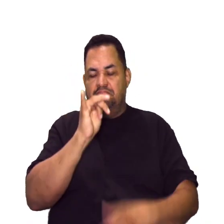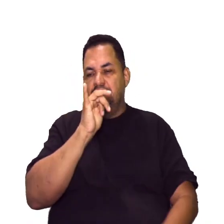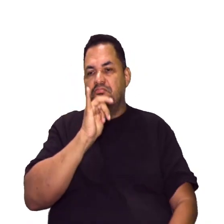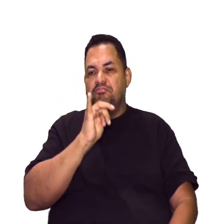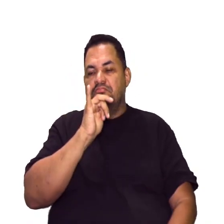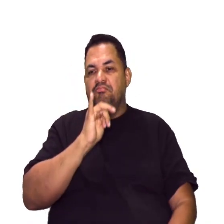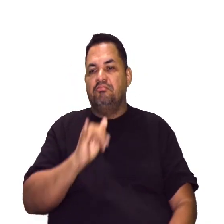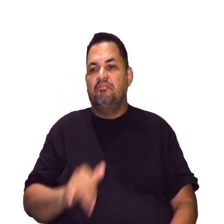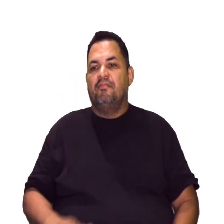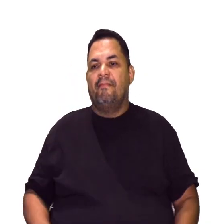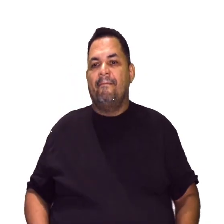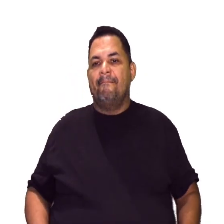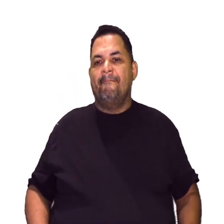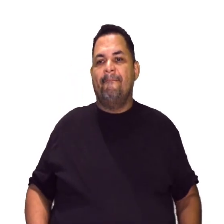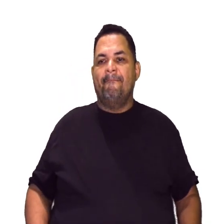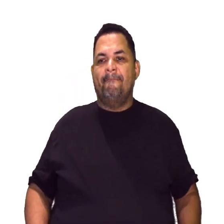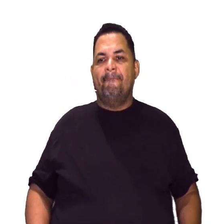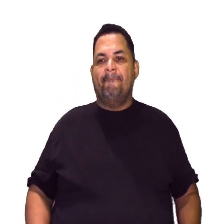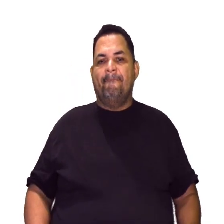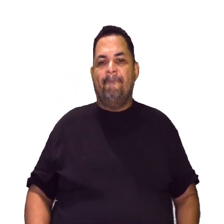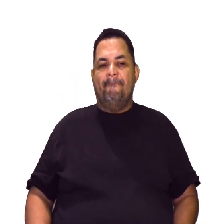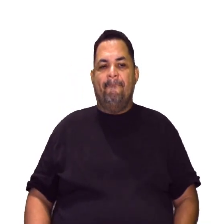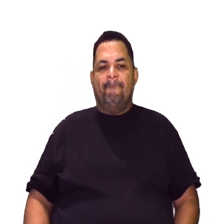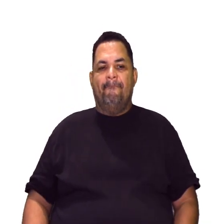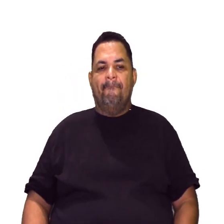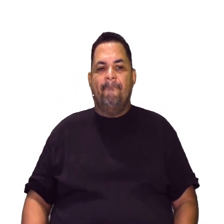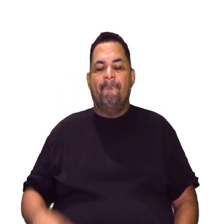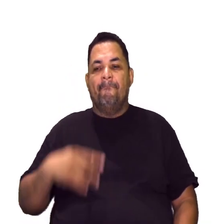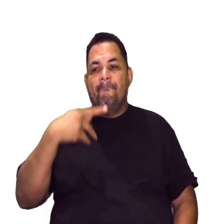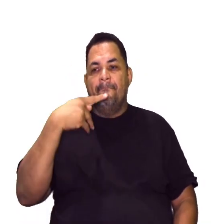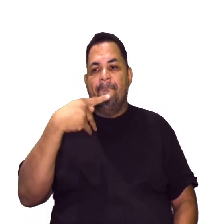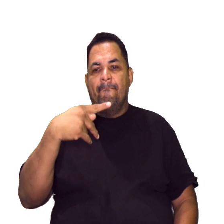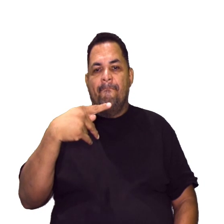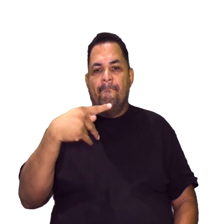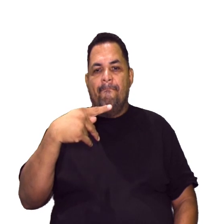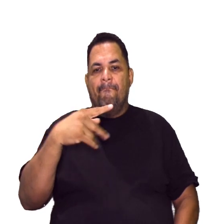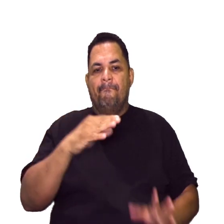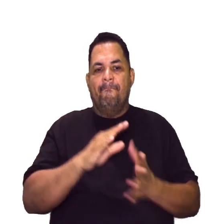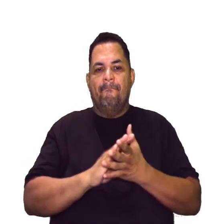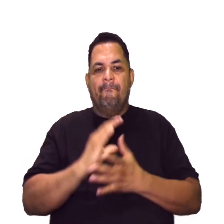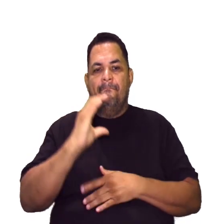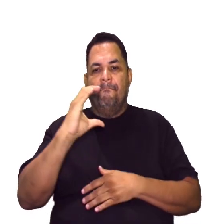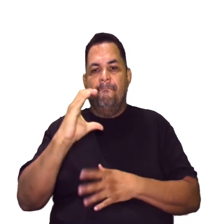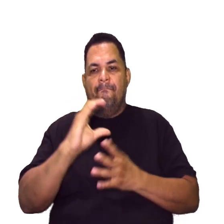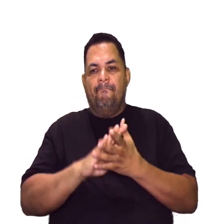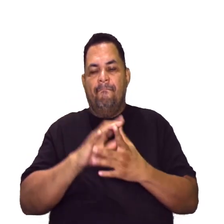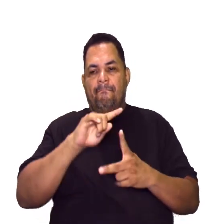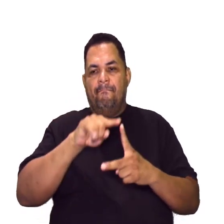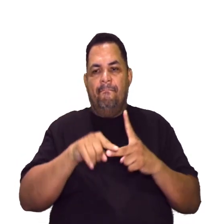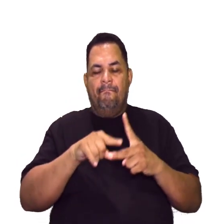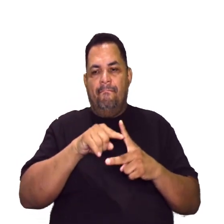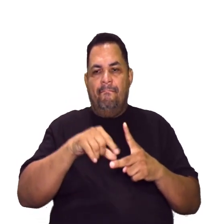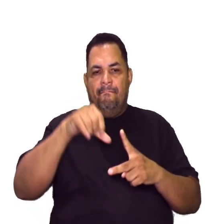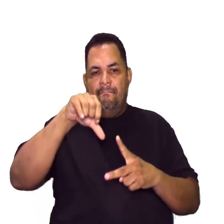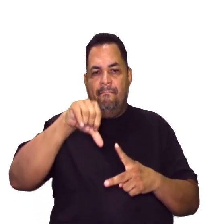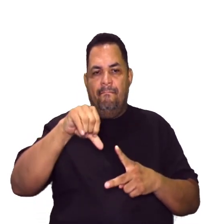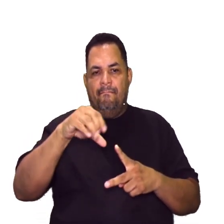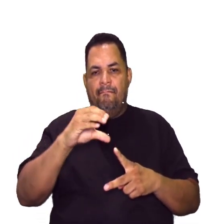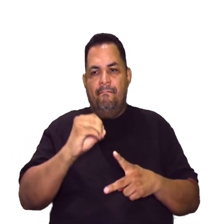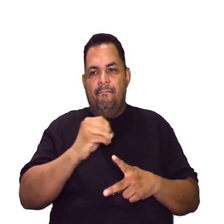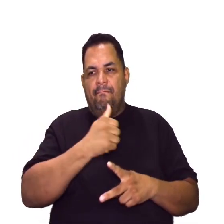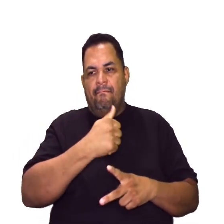exemplo, entre o fósforo e o cloro, no ângulo de 90 graus, e outras